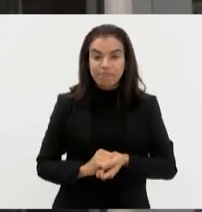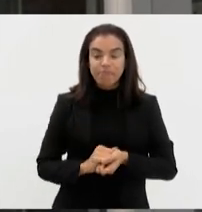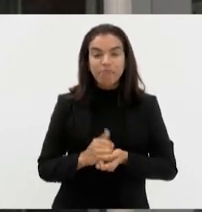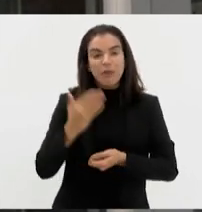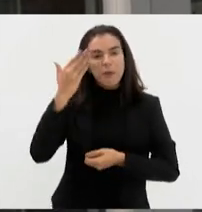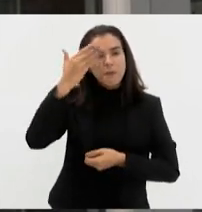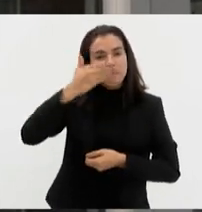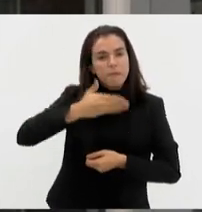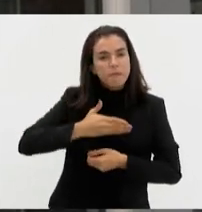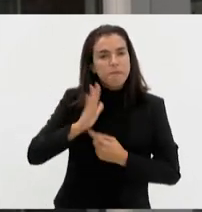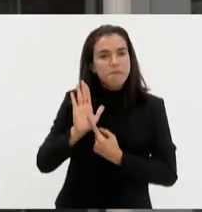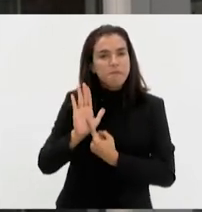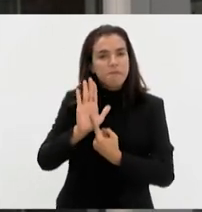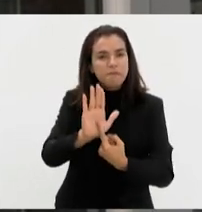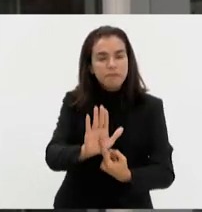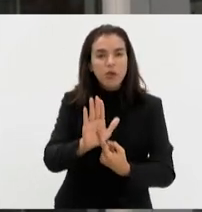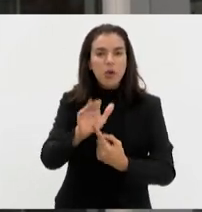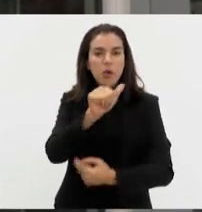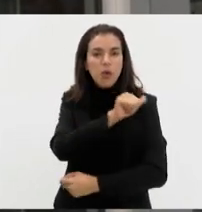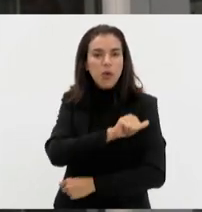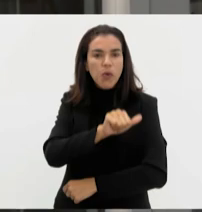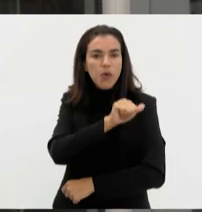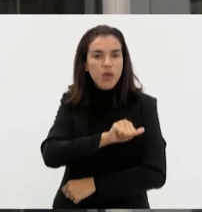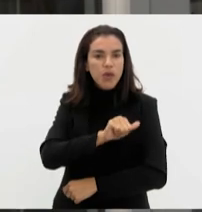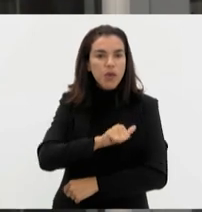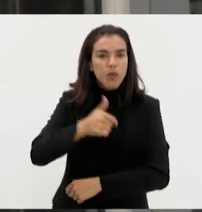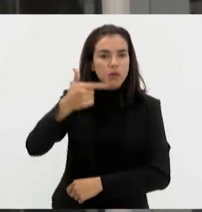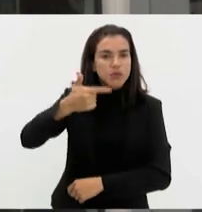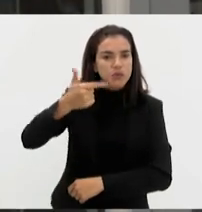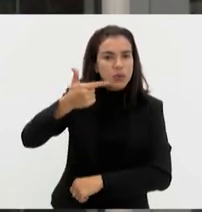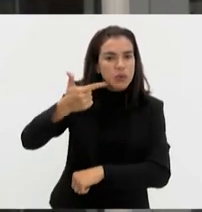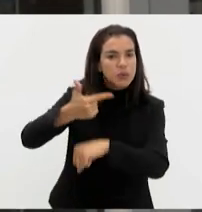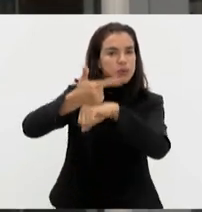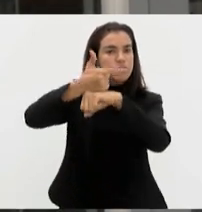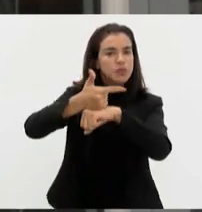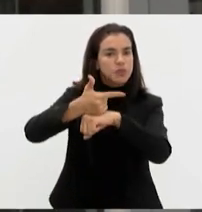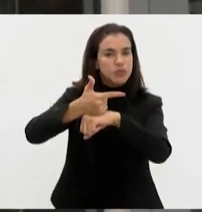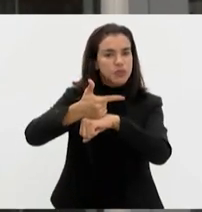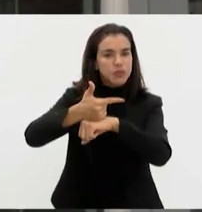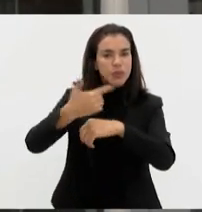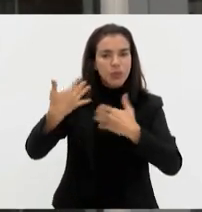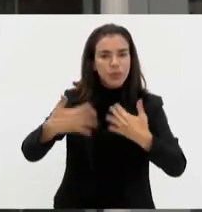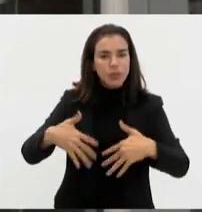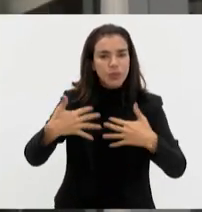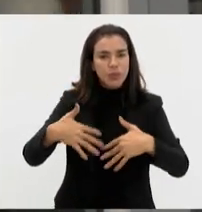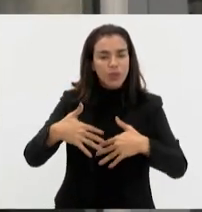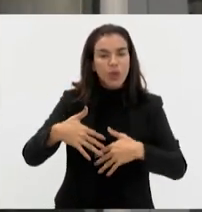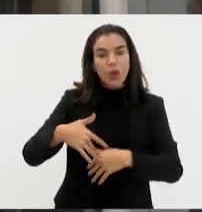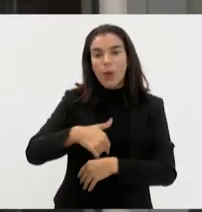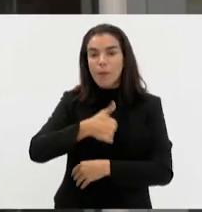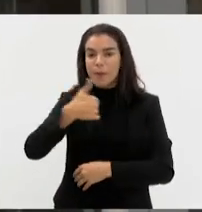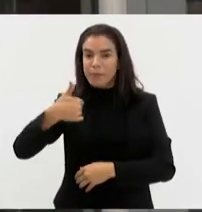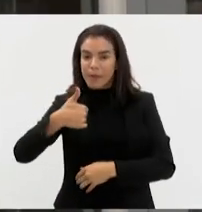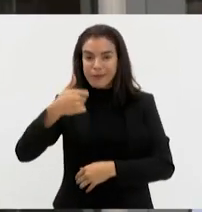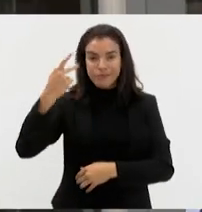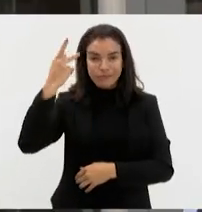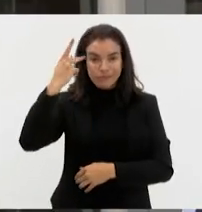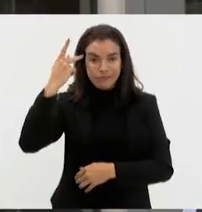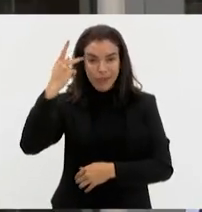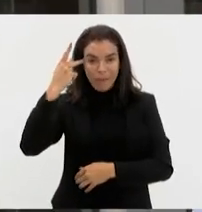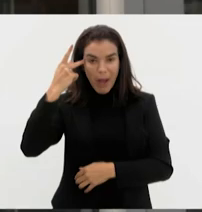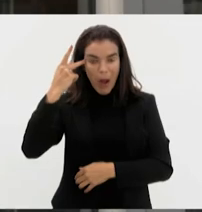apresenta que o Rio de Janeiro é o segundo com mais casos de violência contra a mulher, ficando apenas atrás de São Paulo, com mais de 3 mil